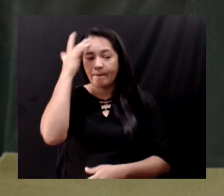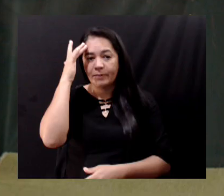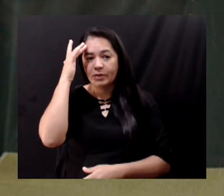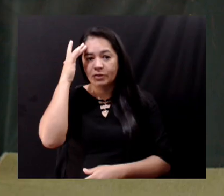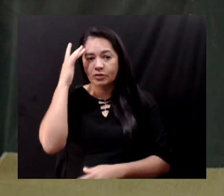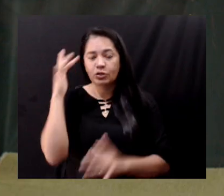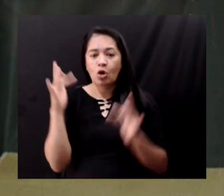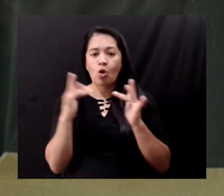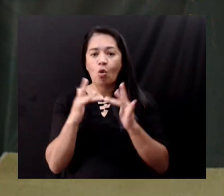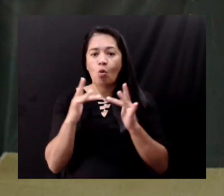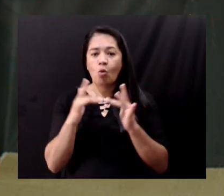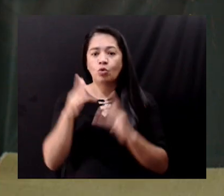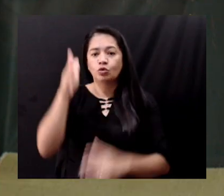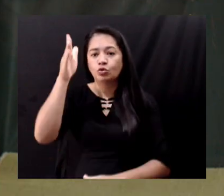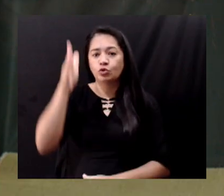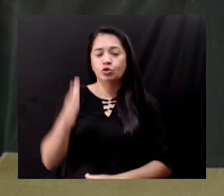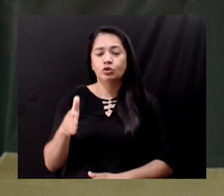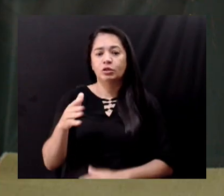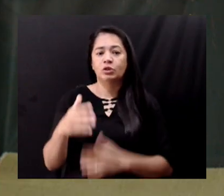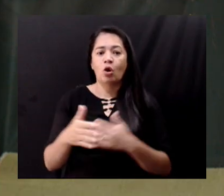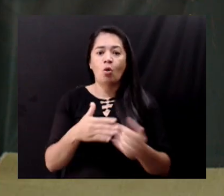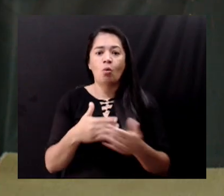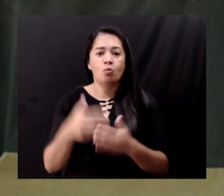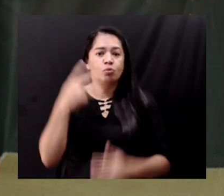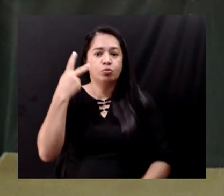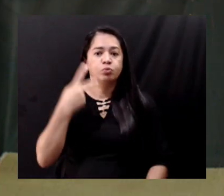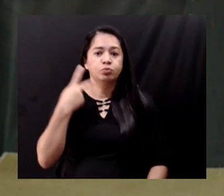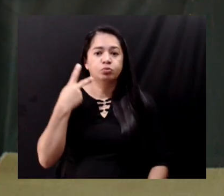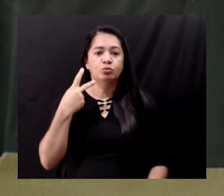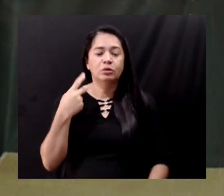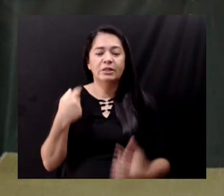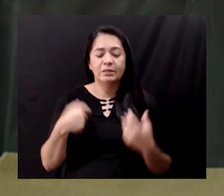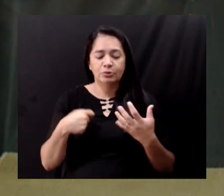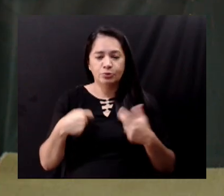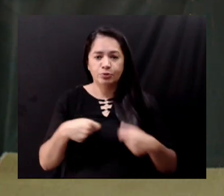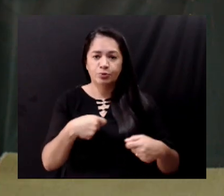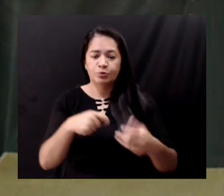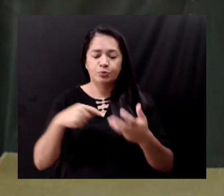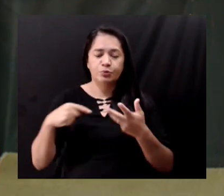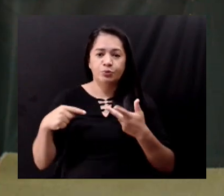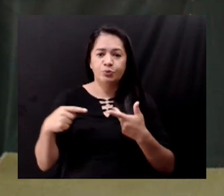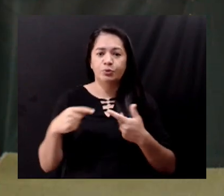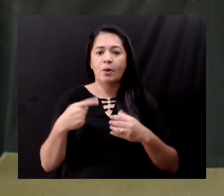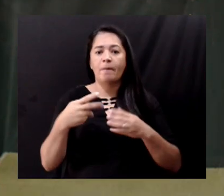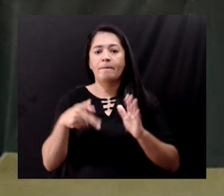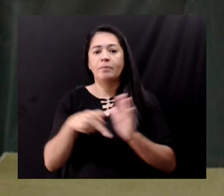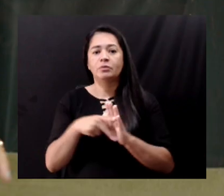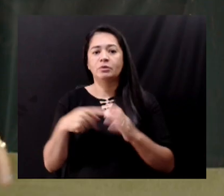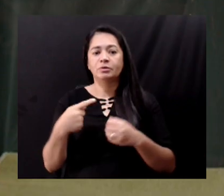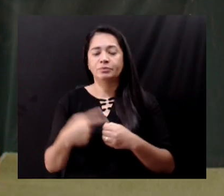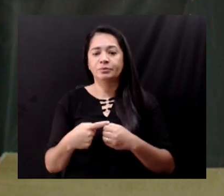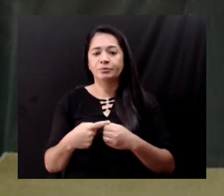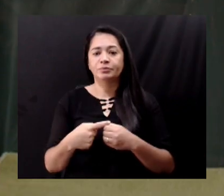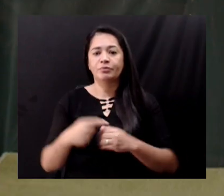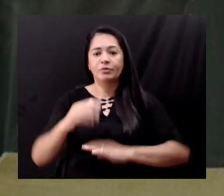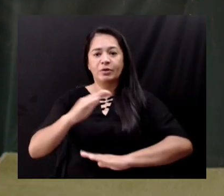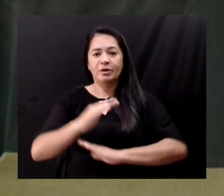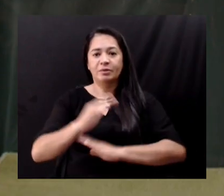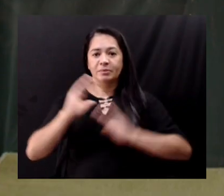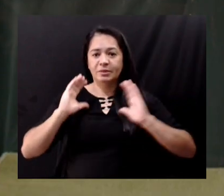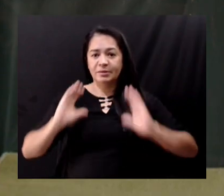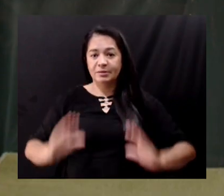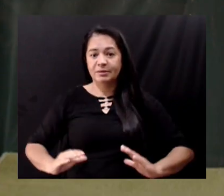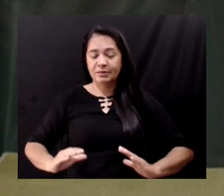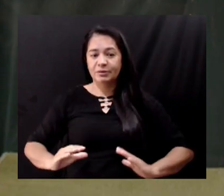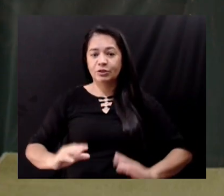com os vereadores para encaminhar demandas de serviços públicos da cidade. O Câmara Cidadã, ele ganhou esse nome após